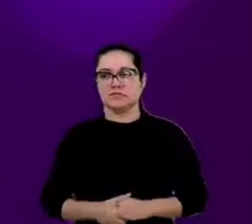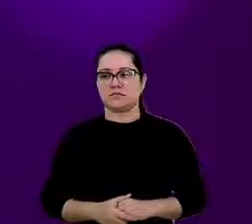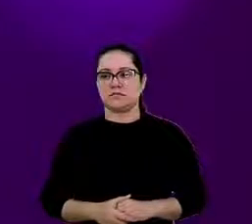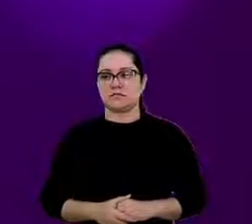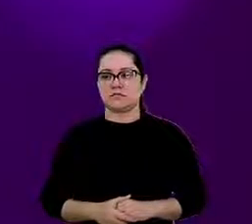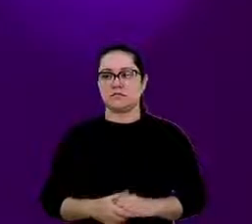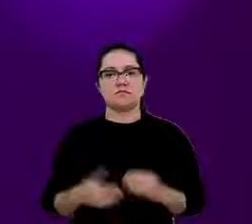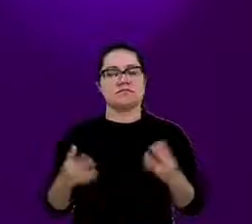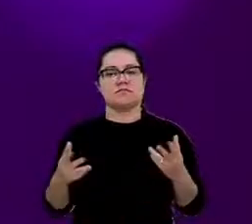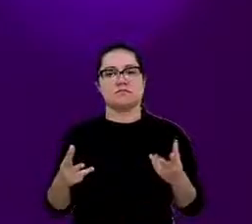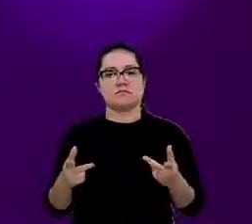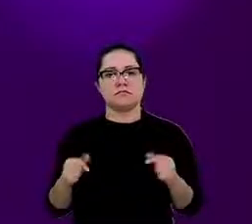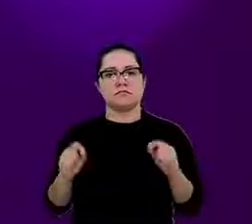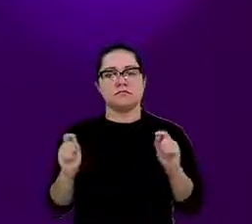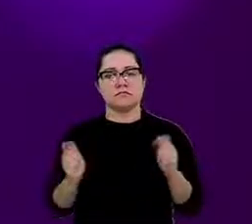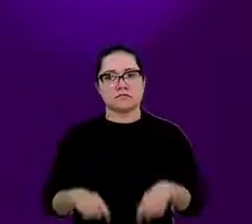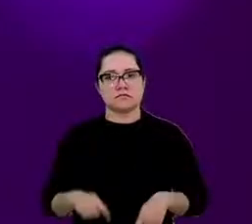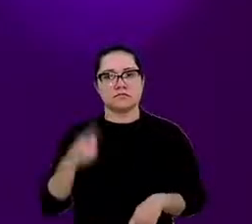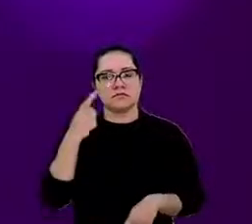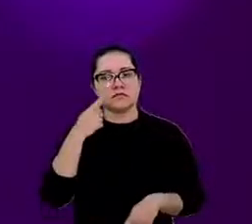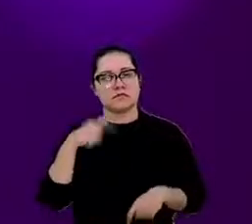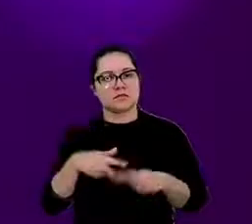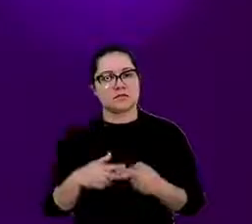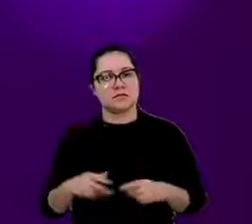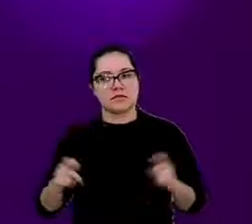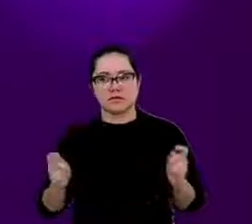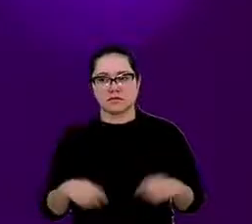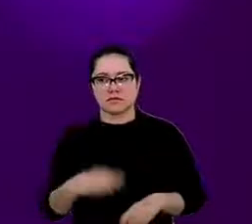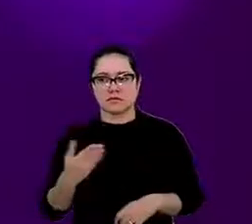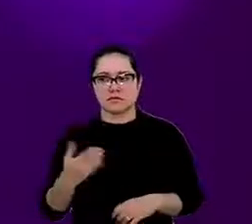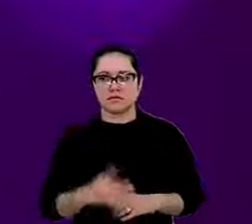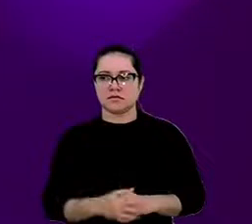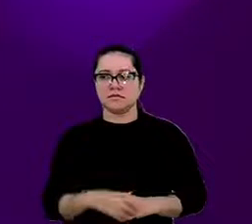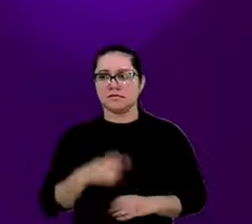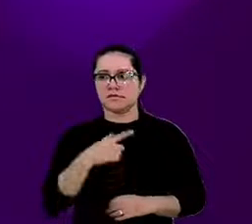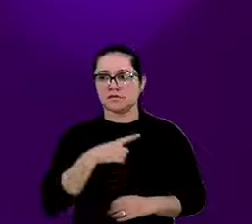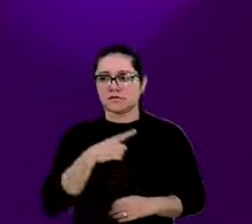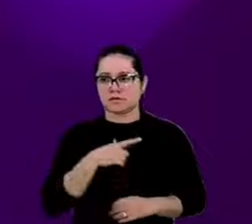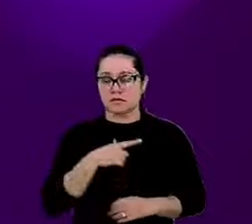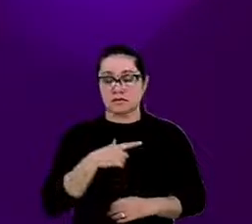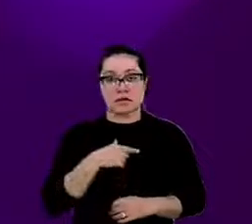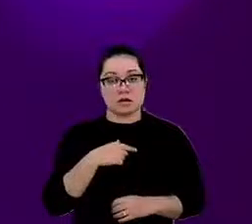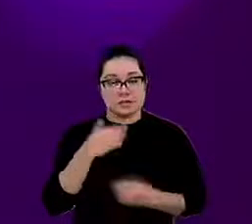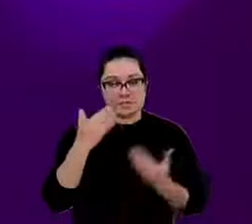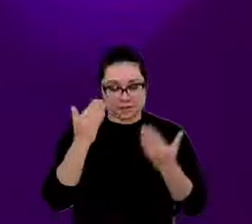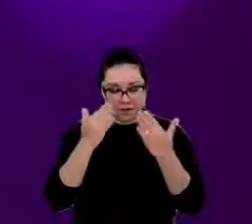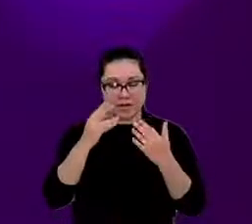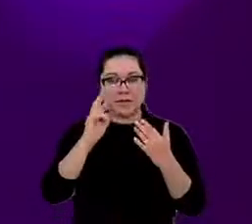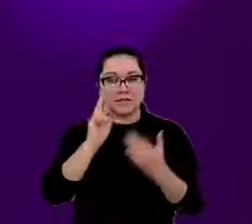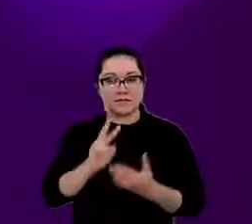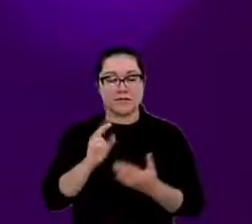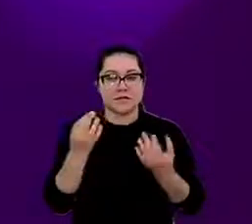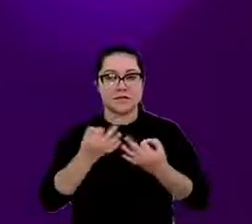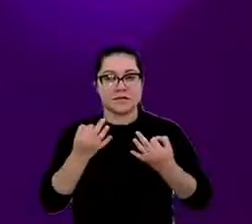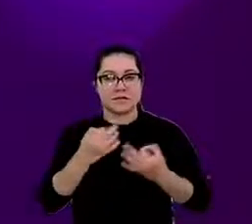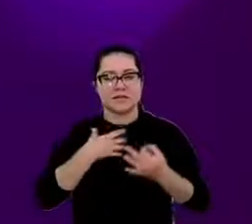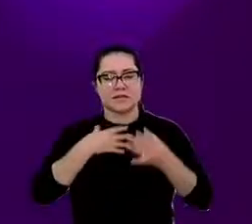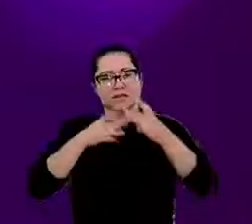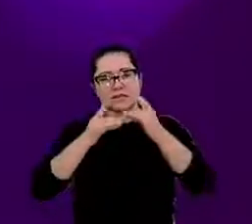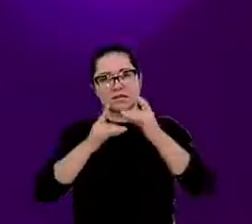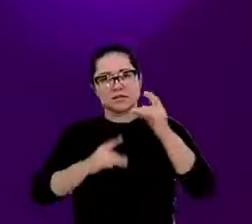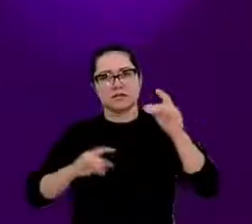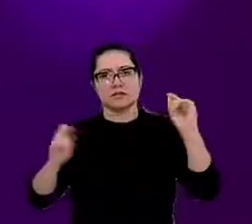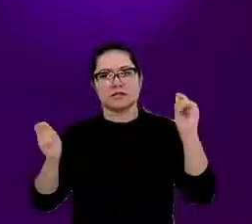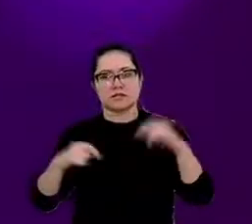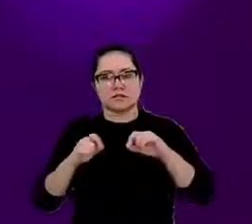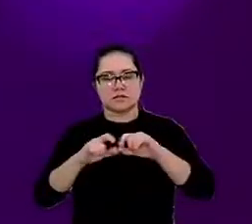espetacular ferramenta intravascular de imagem, tem uma resolução 10 vezes maior que o ultrassom. Nós vemos muitos detalhes, podendo dar zoom